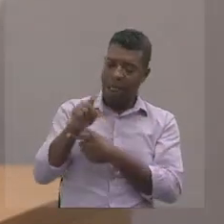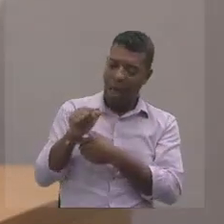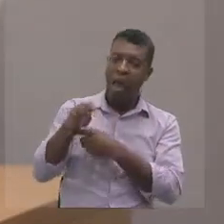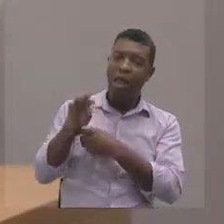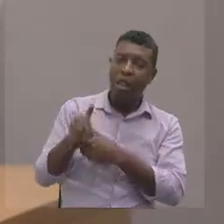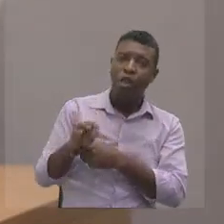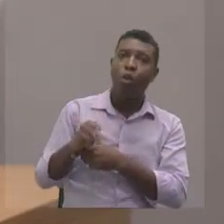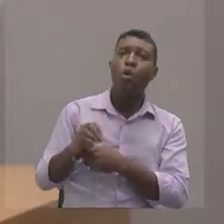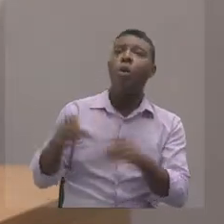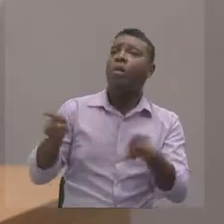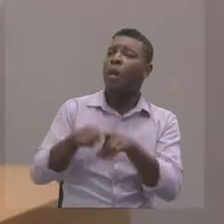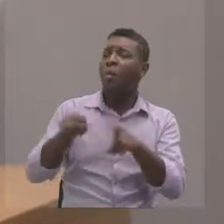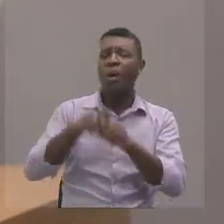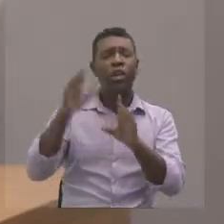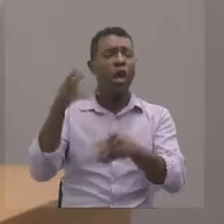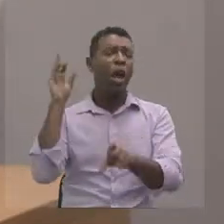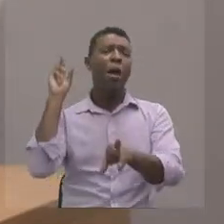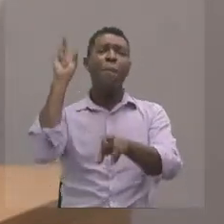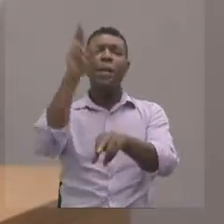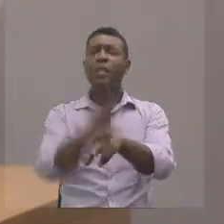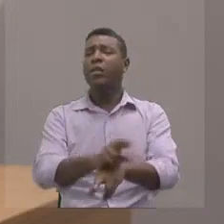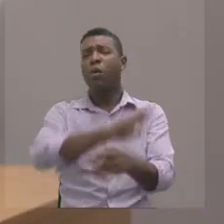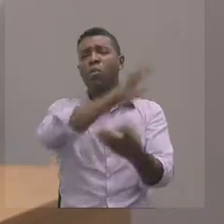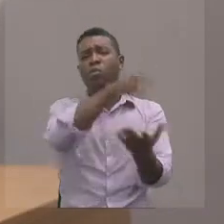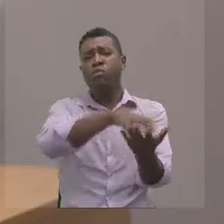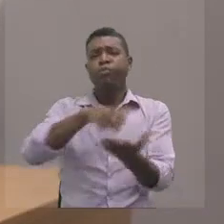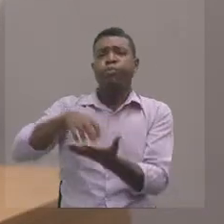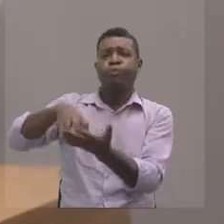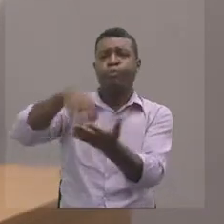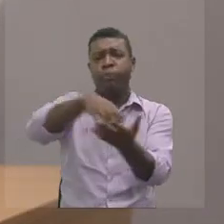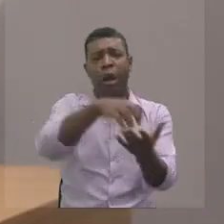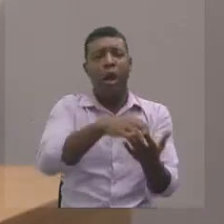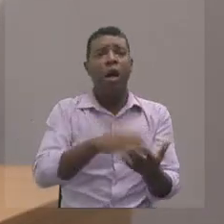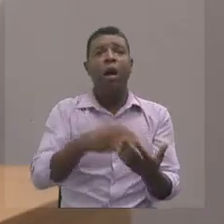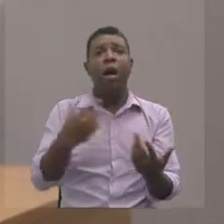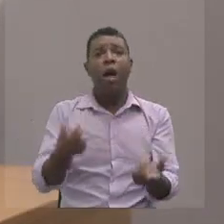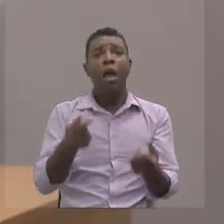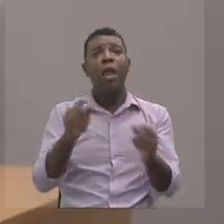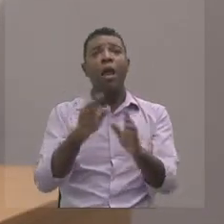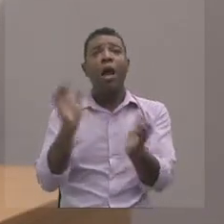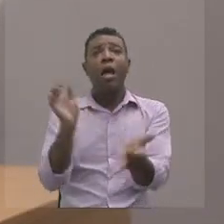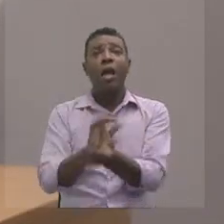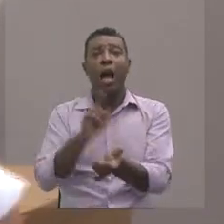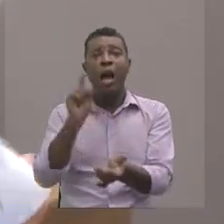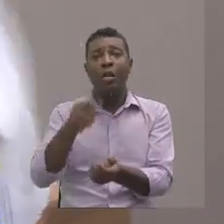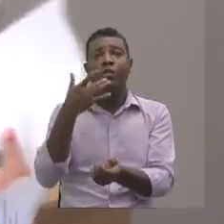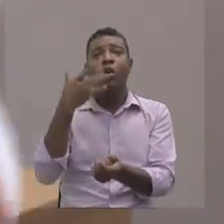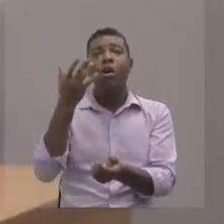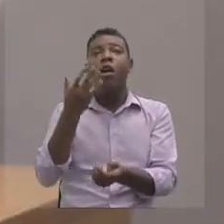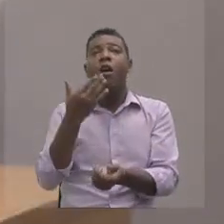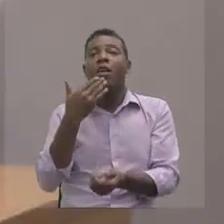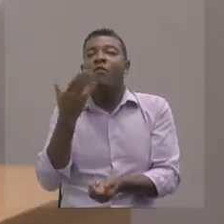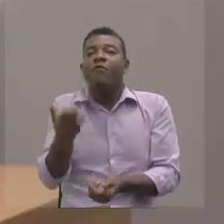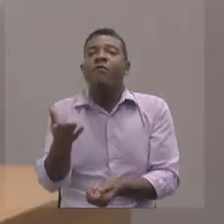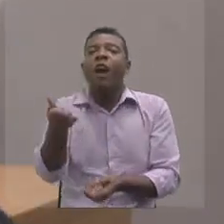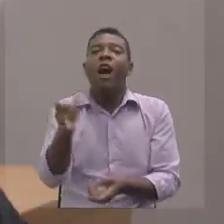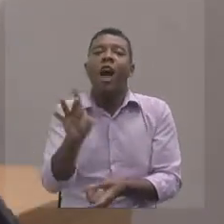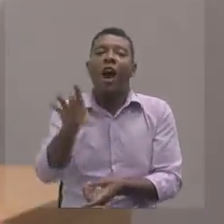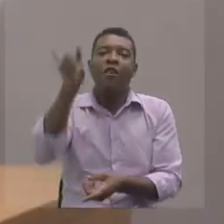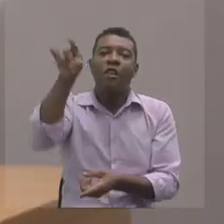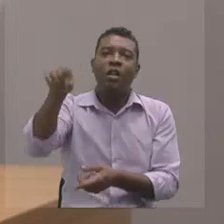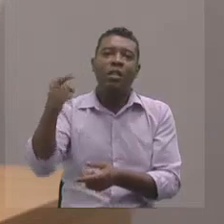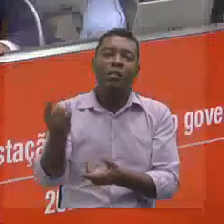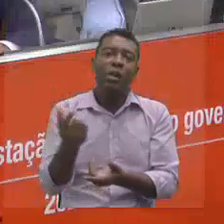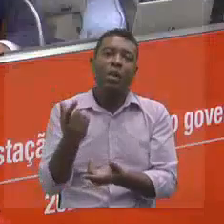no ministério público estadual em outros órgãos para a gente verificar caso de favorecimento pessoal parte da máquina pública nesse caso Pedro